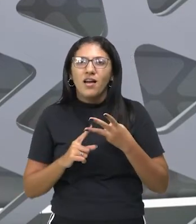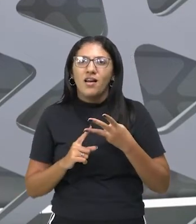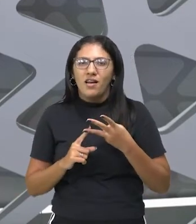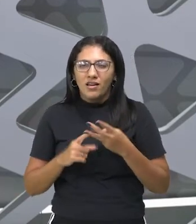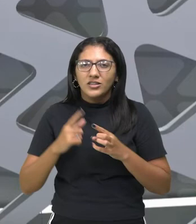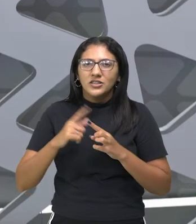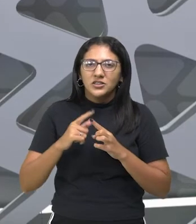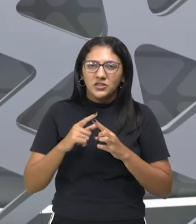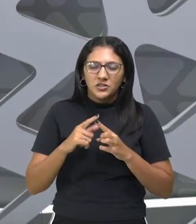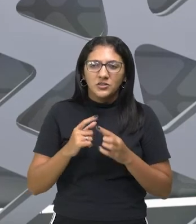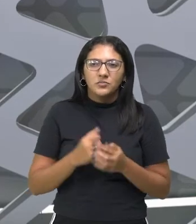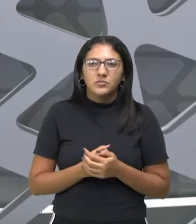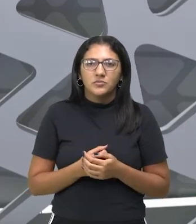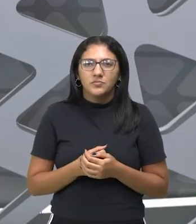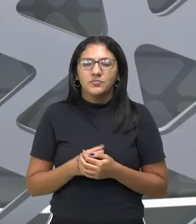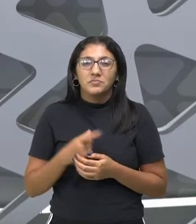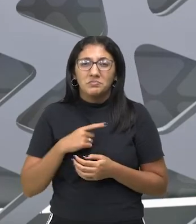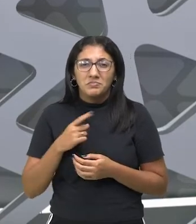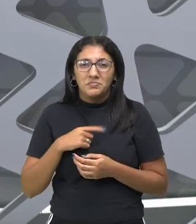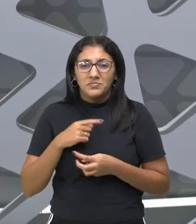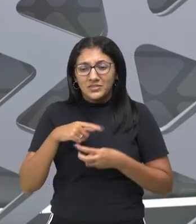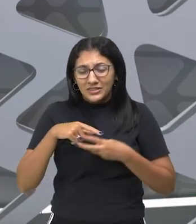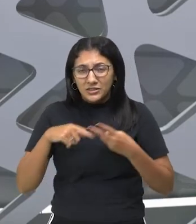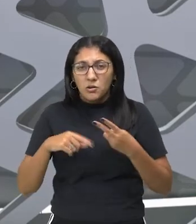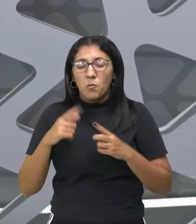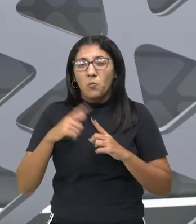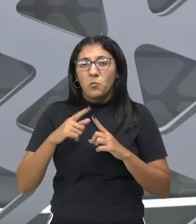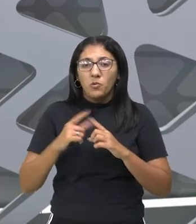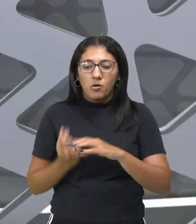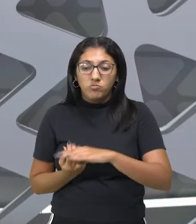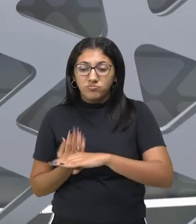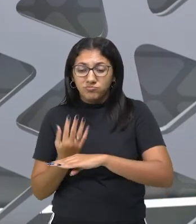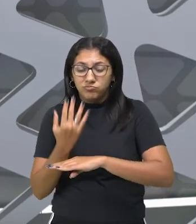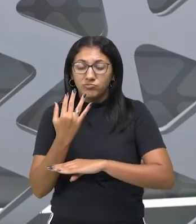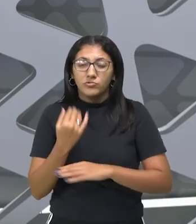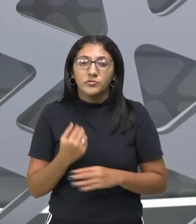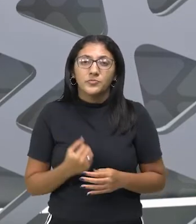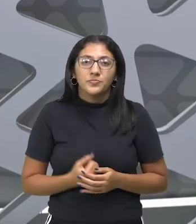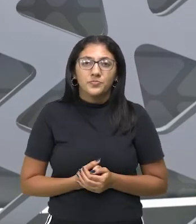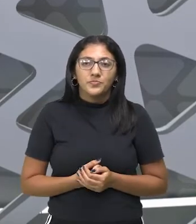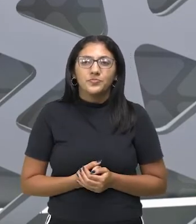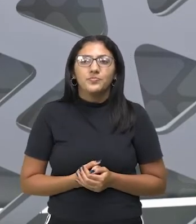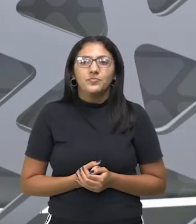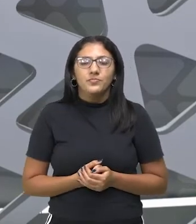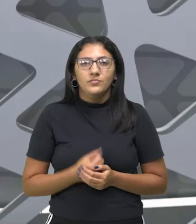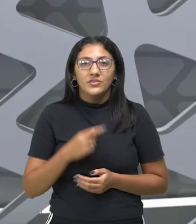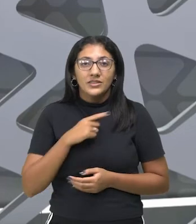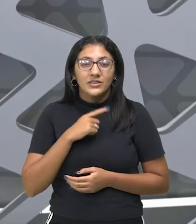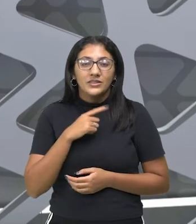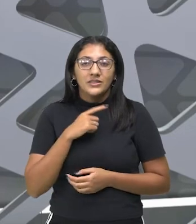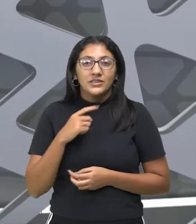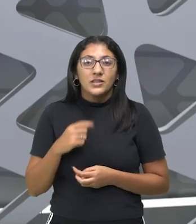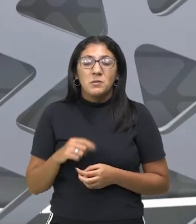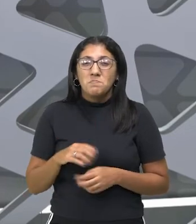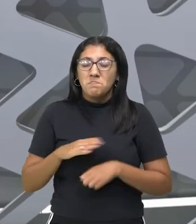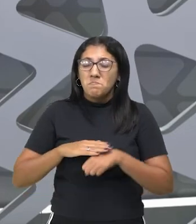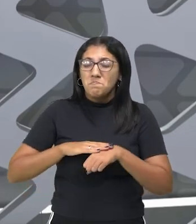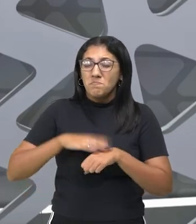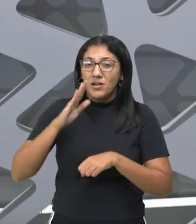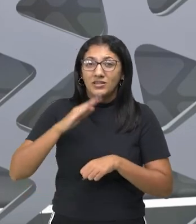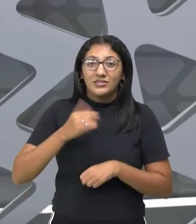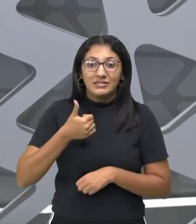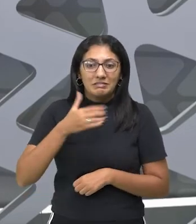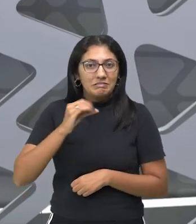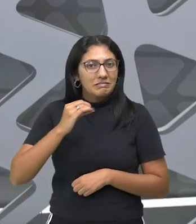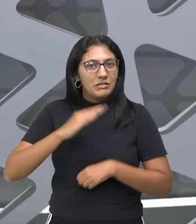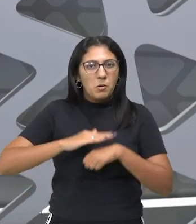ou seja, 2 gases do efeito estufa. Na verdade, eles liberam 10 vezes